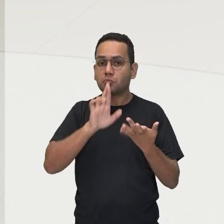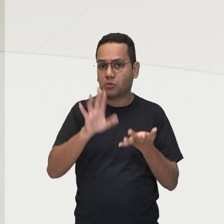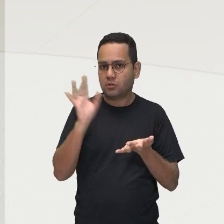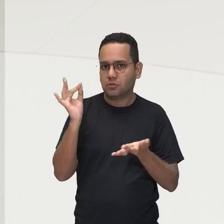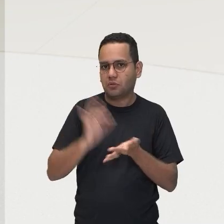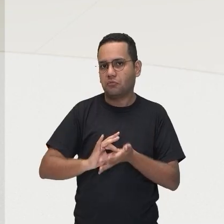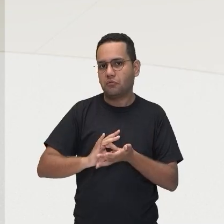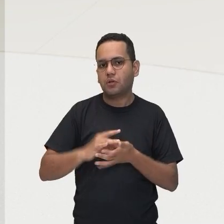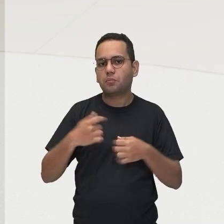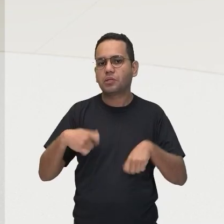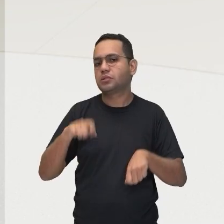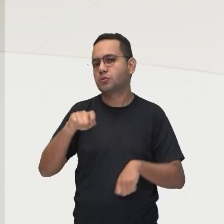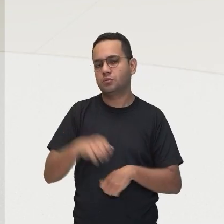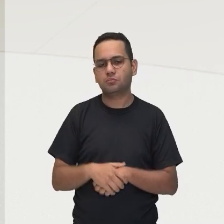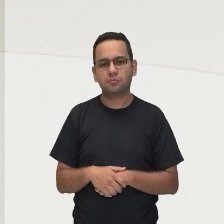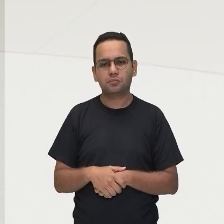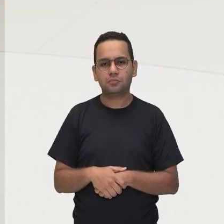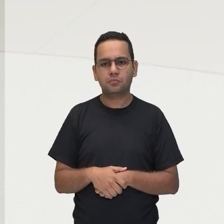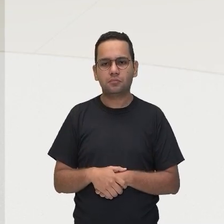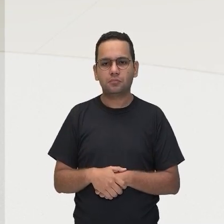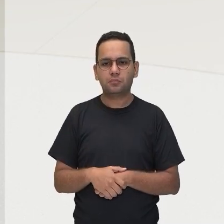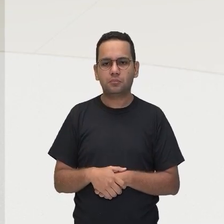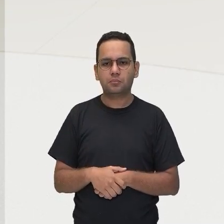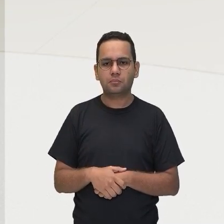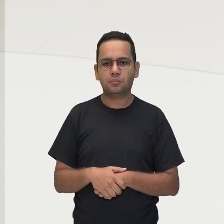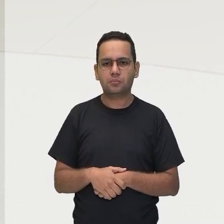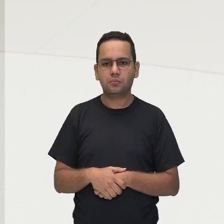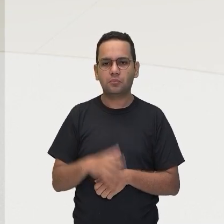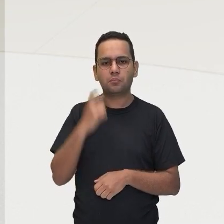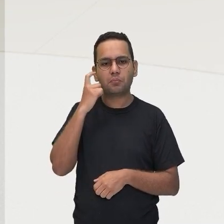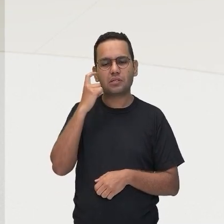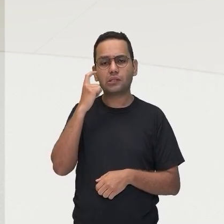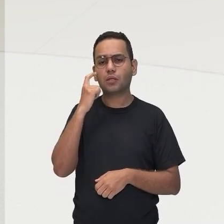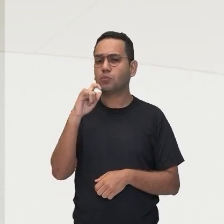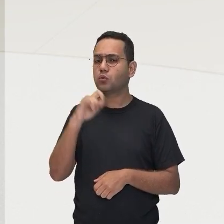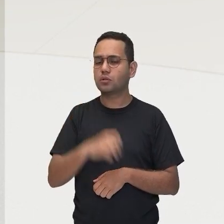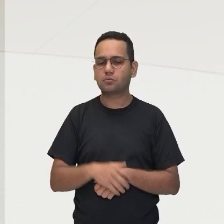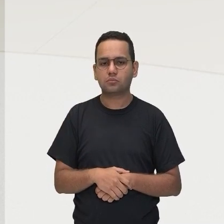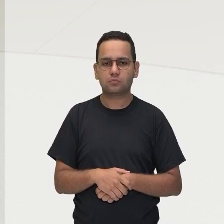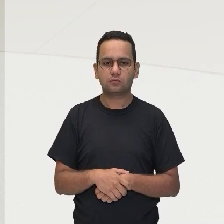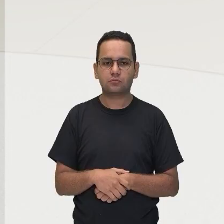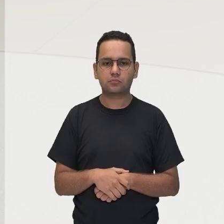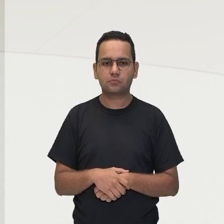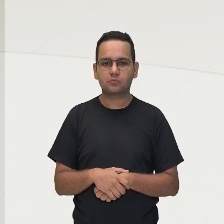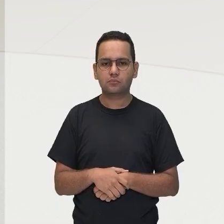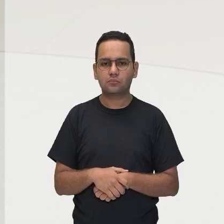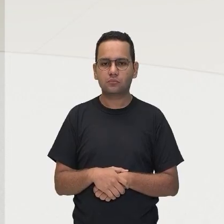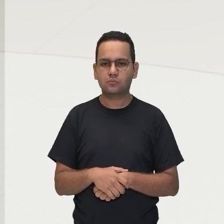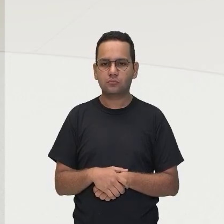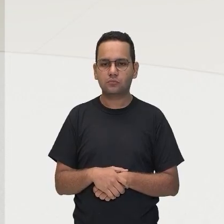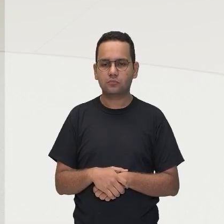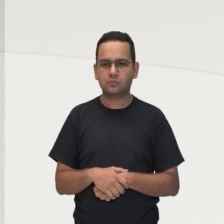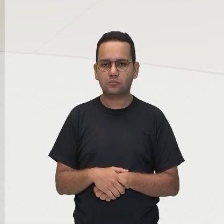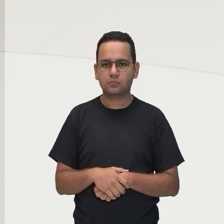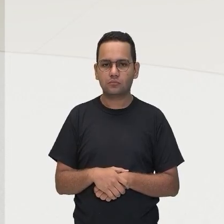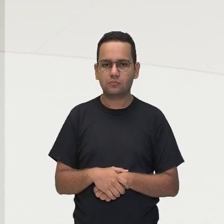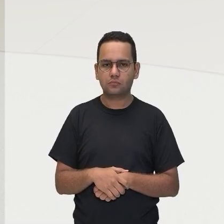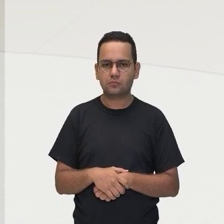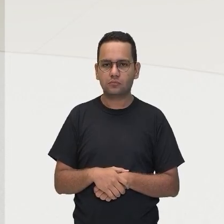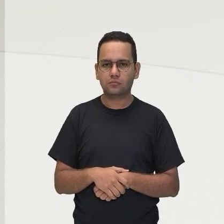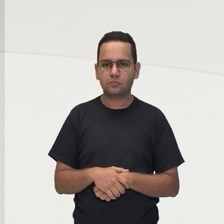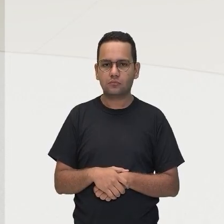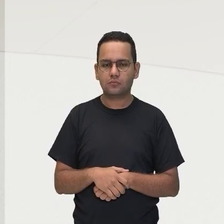nós vamos pensar sobre a evolução, né, da humanidade, como o homem